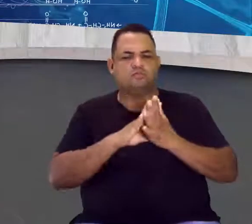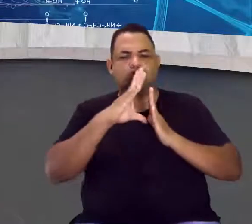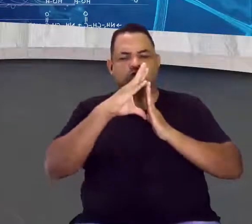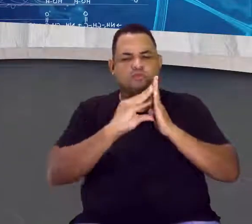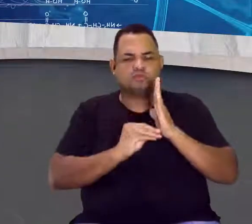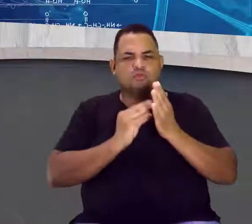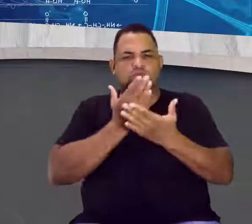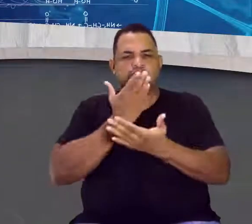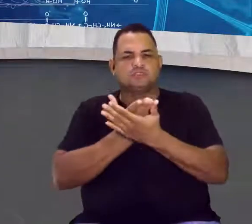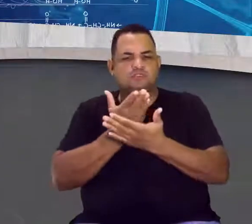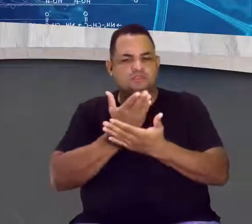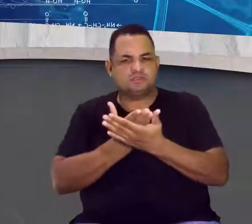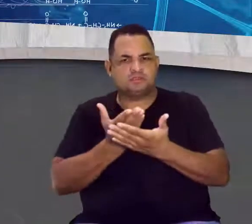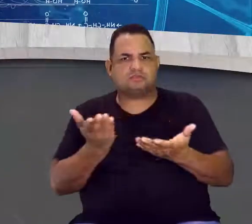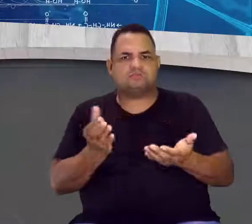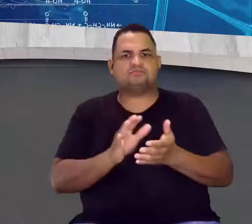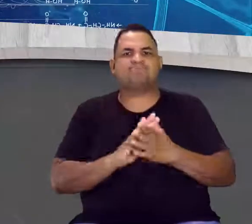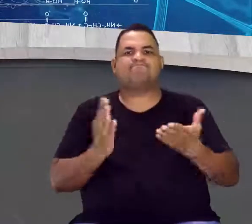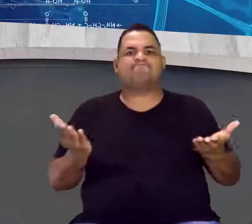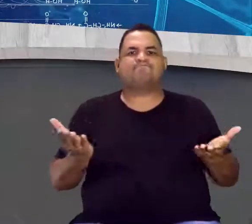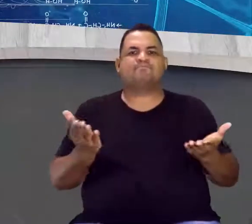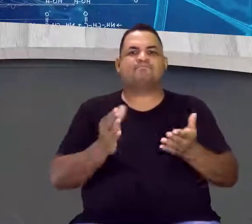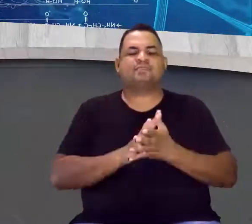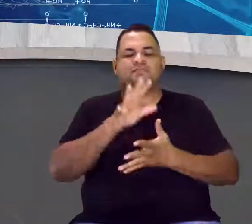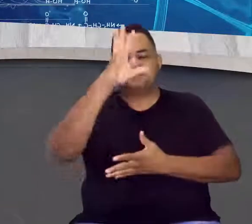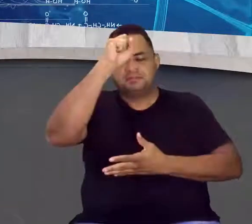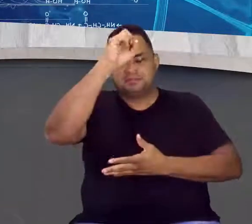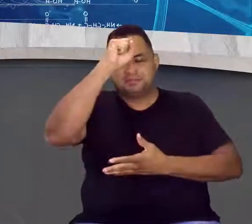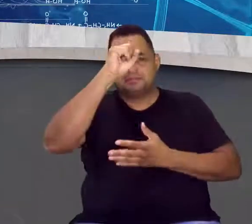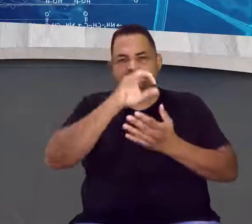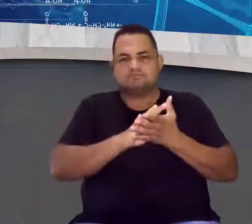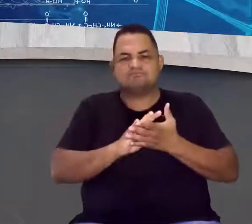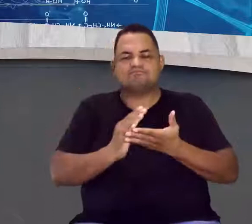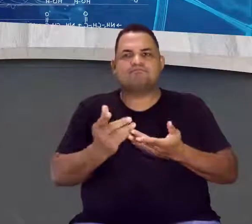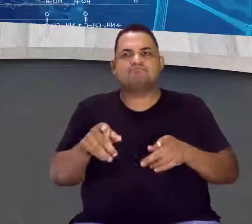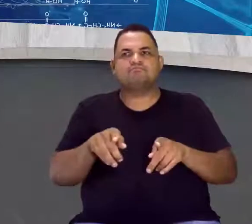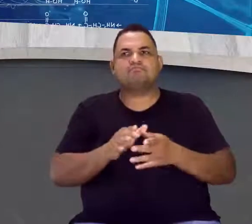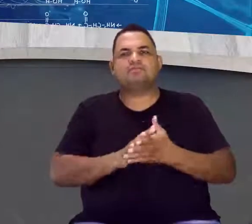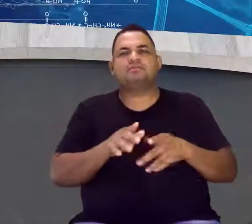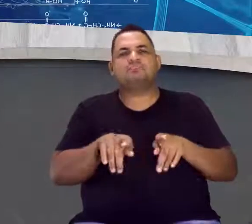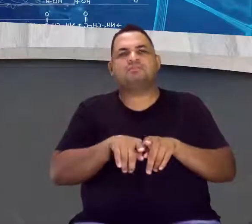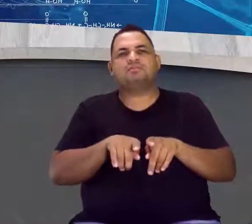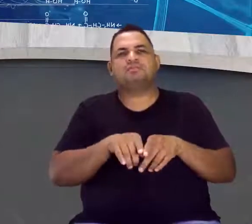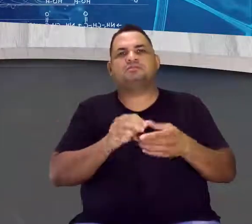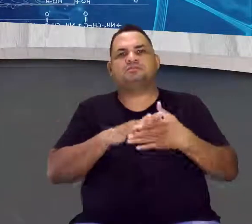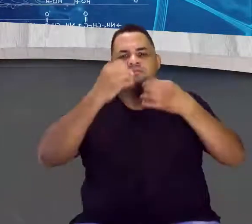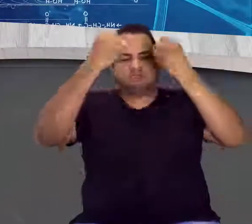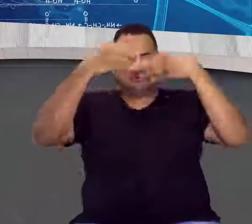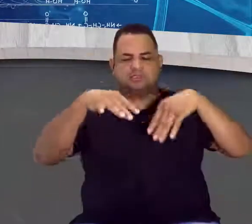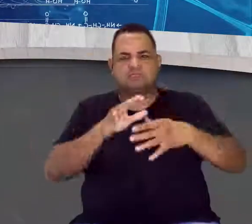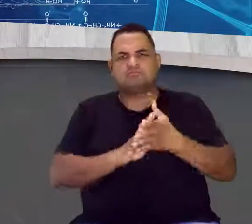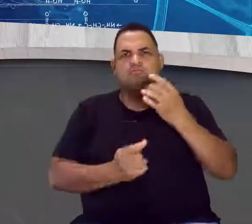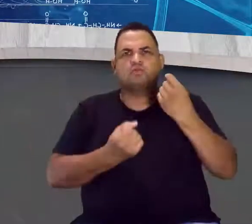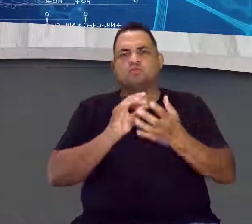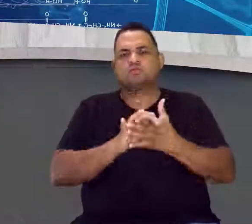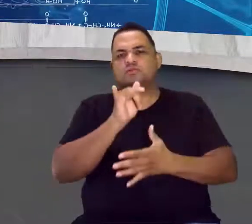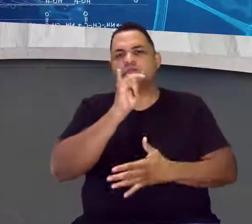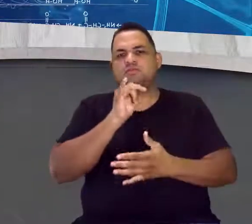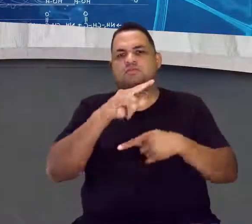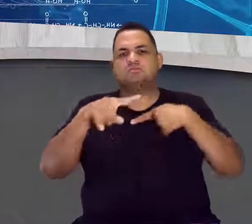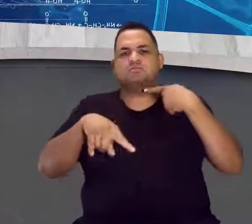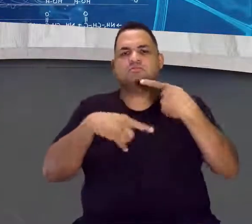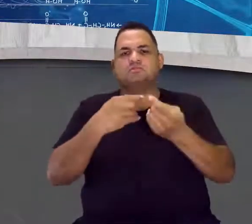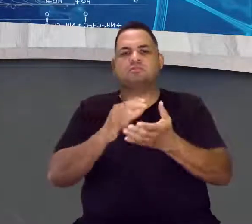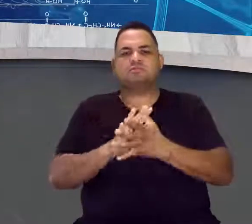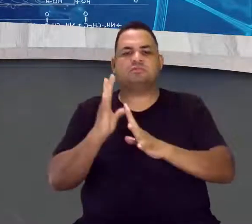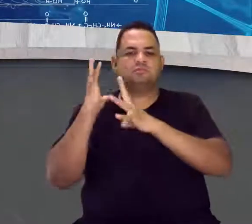hoje. Nós temos bastante coisinhas para aprender. Vamos trabalhar também alguns exemplos e depois a gente vai lá para aquela revisão gostosa e